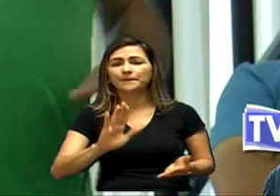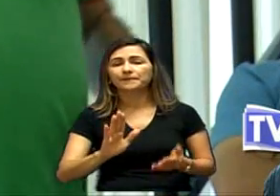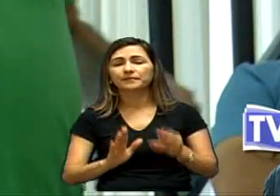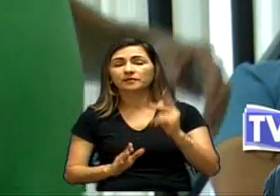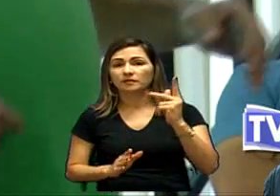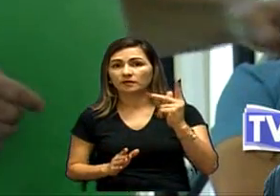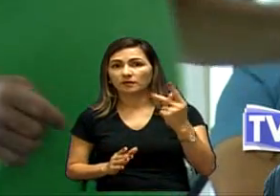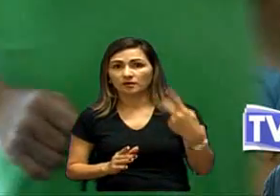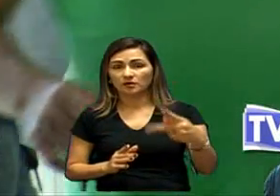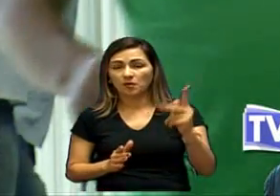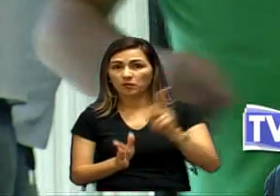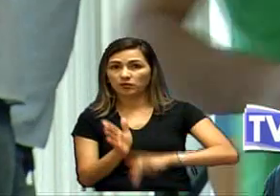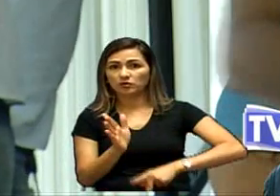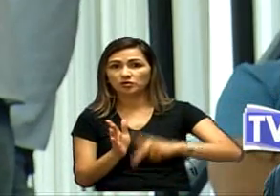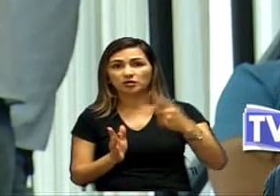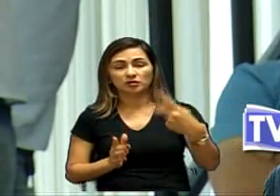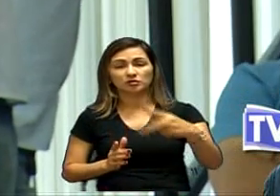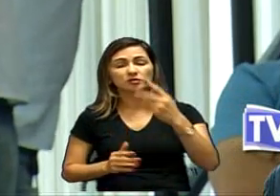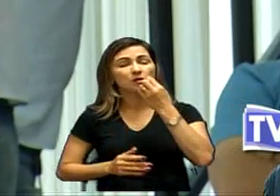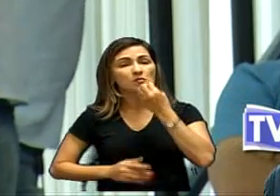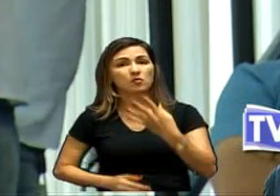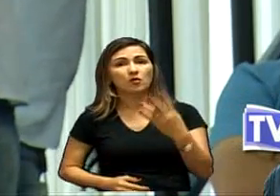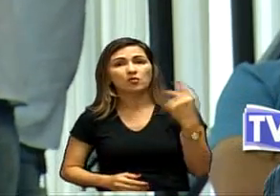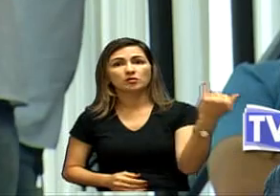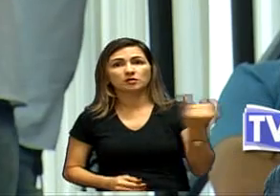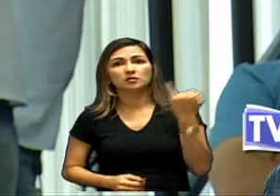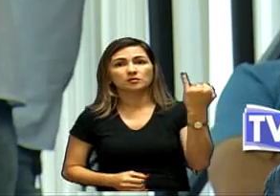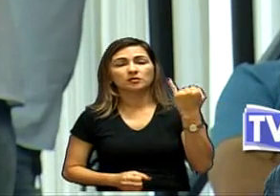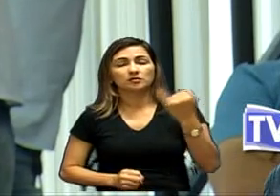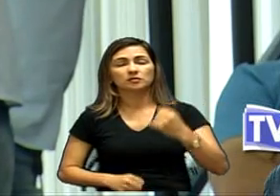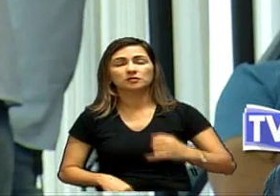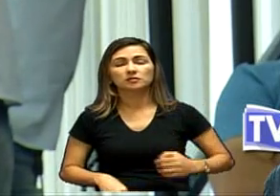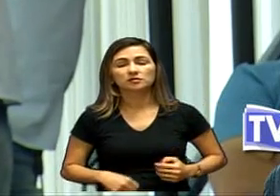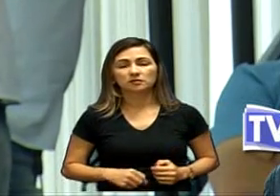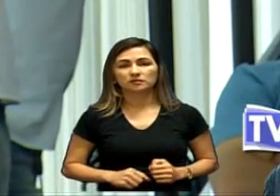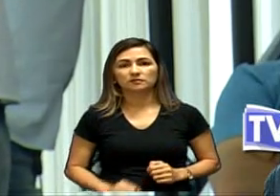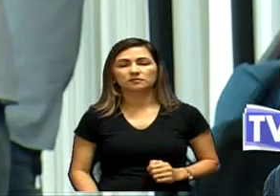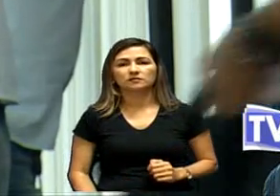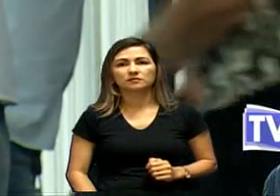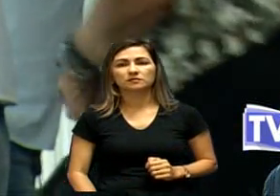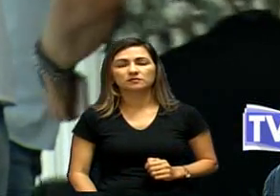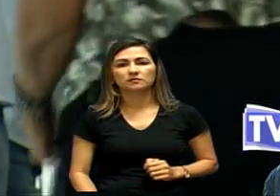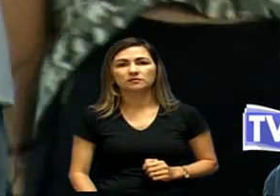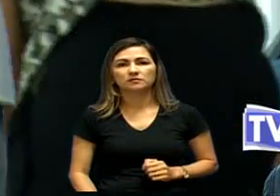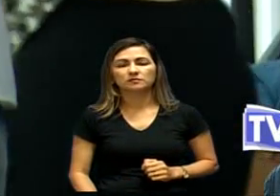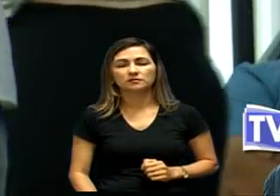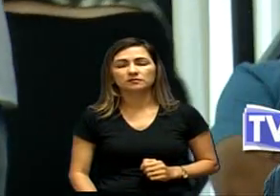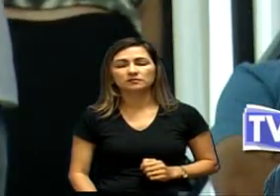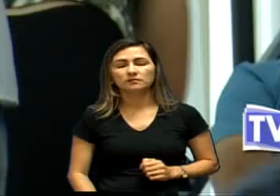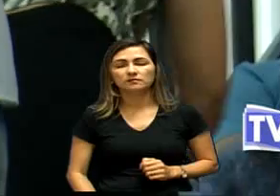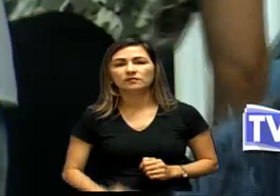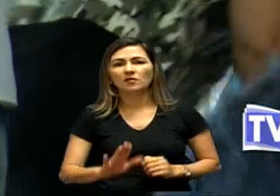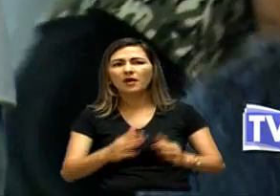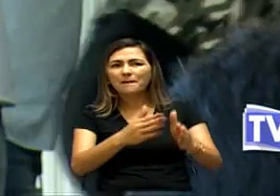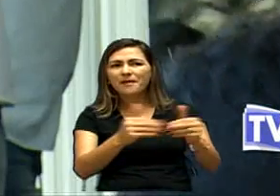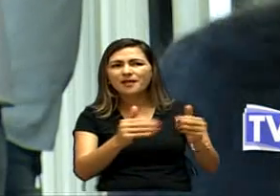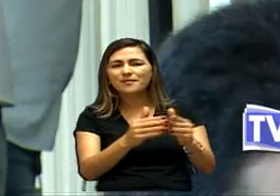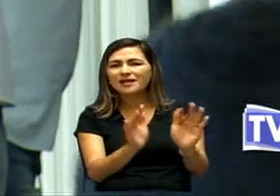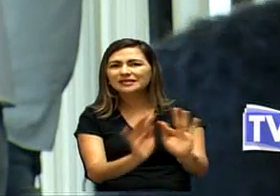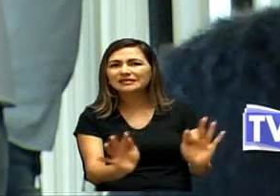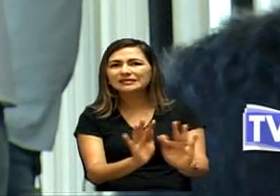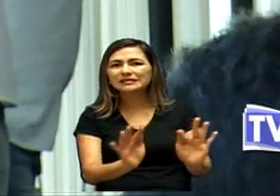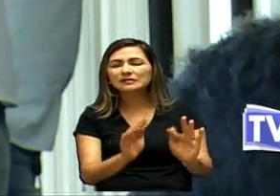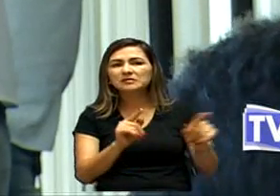projeto positivo, porém eu vejo que nós temos o mínimo que não está sendo atendido, o mínimo, é,